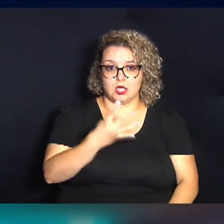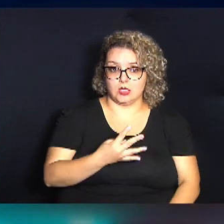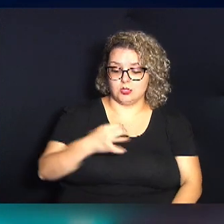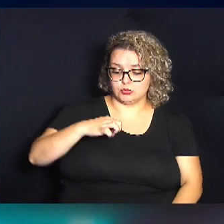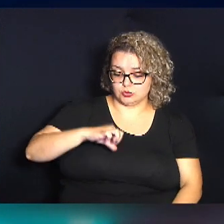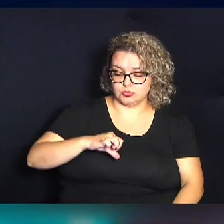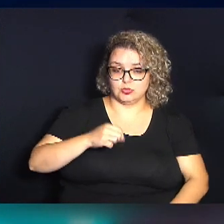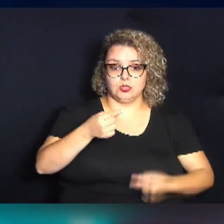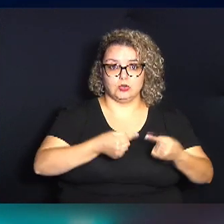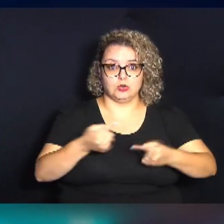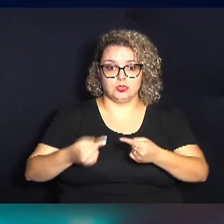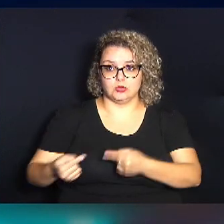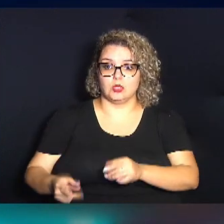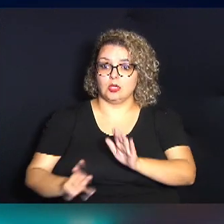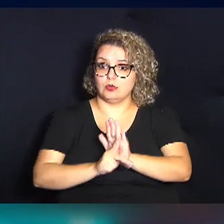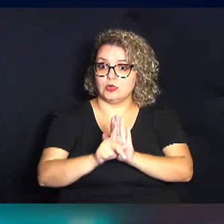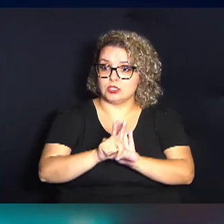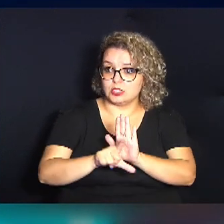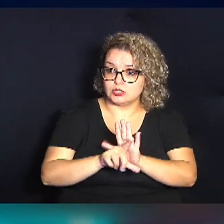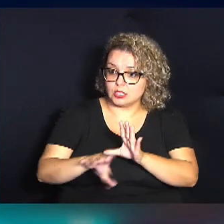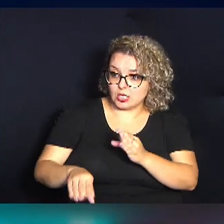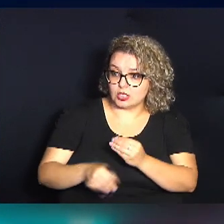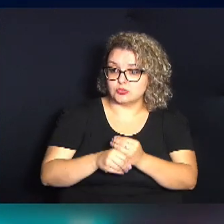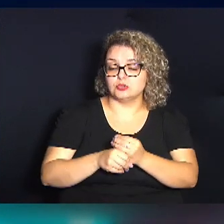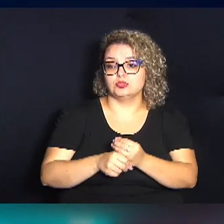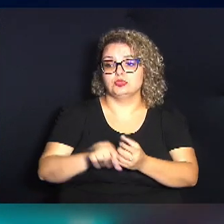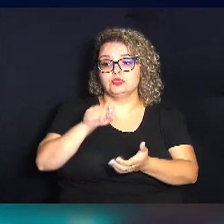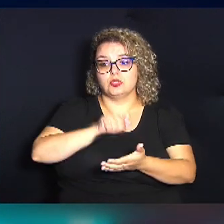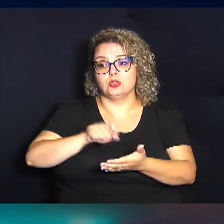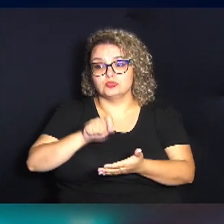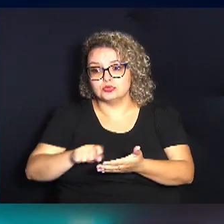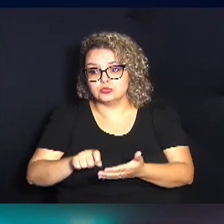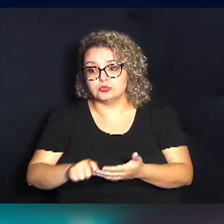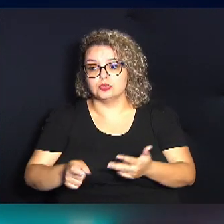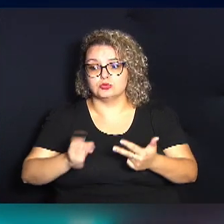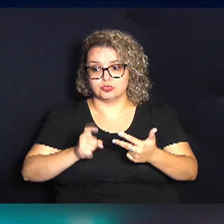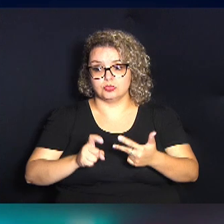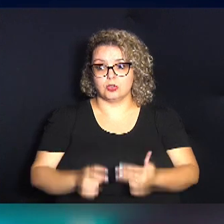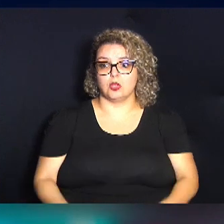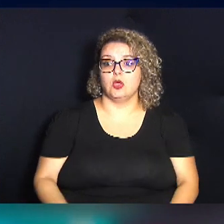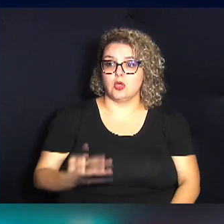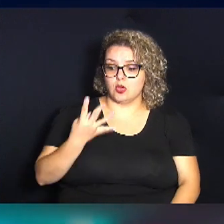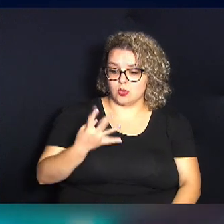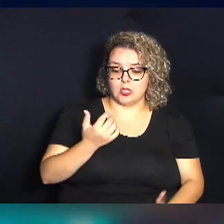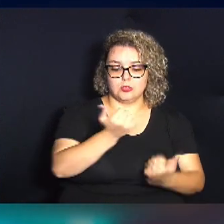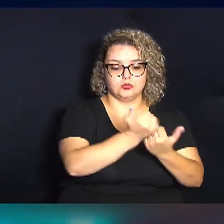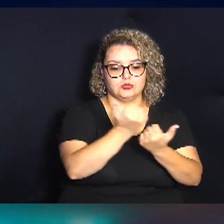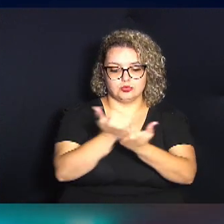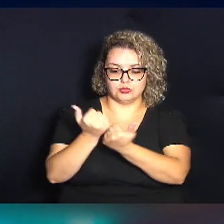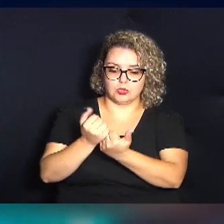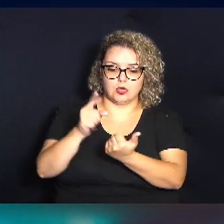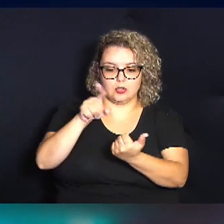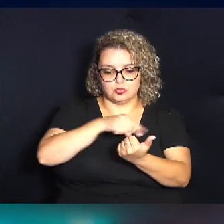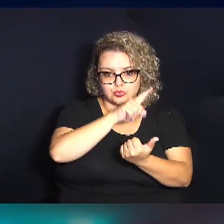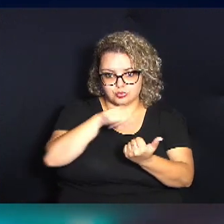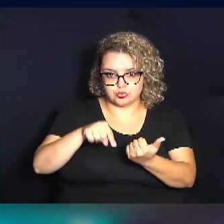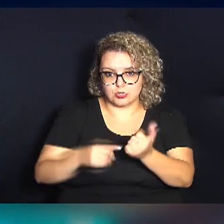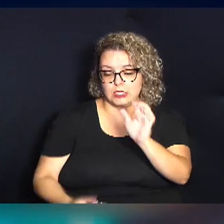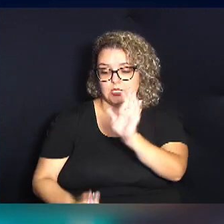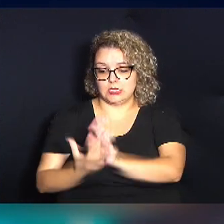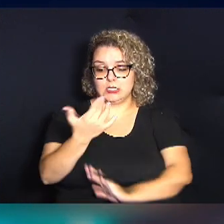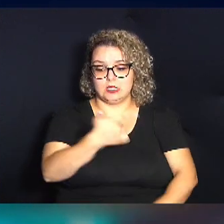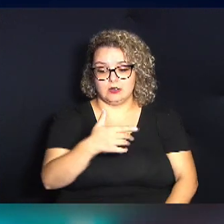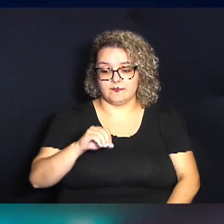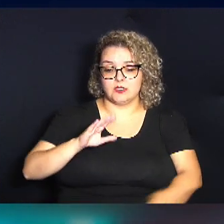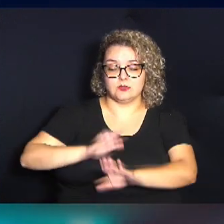49ª debateu o projeto de lei complementar de autoria do Executivo, que extingue 4 cargos comissionados e cria outras 20